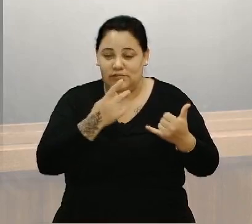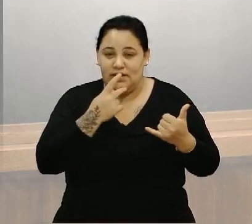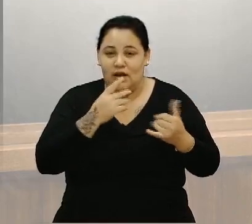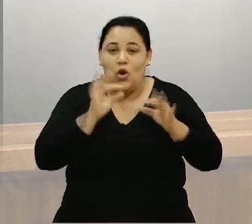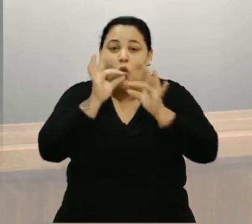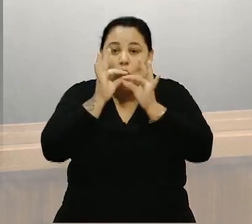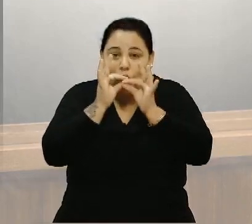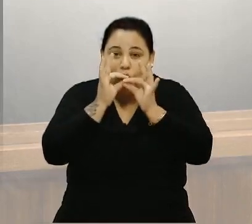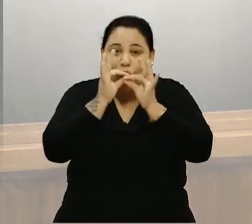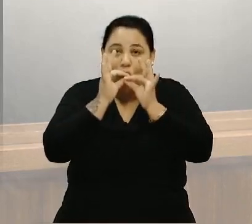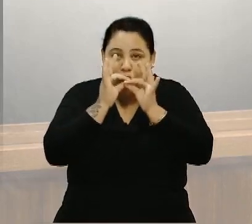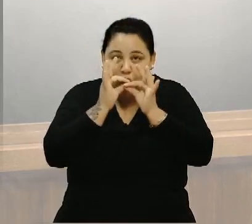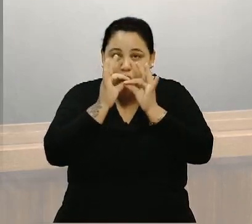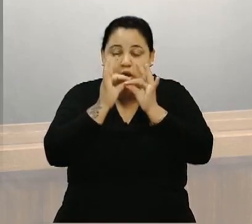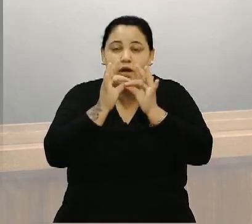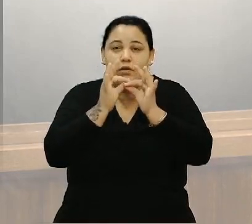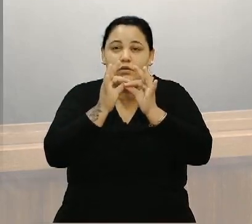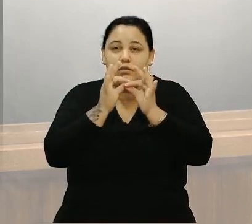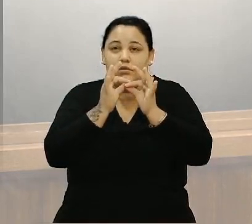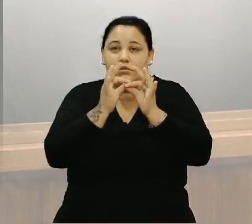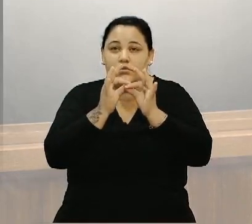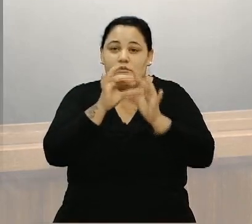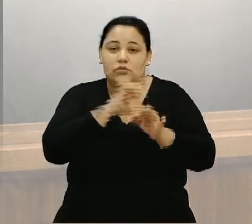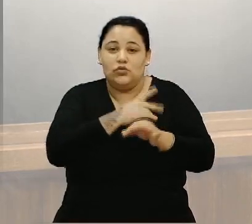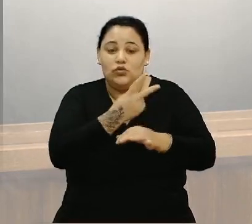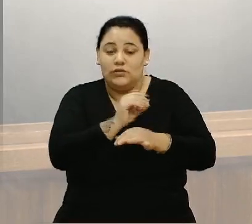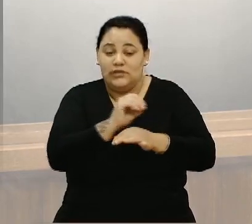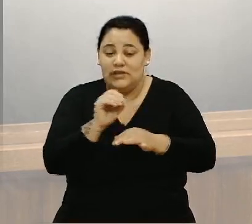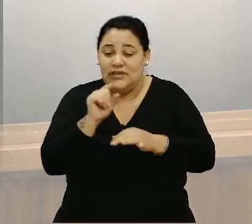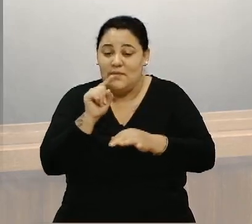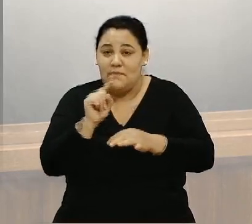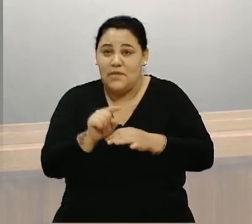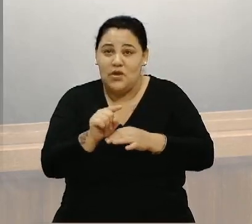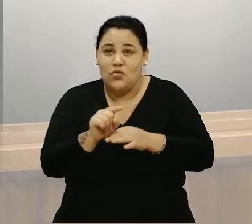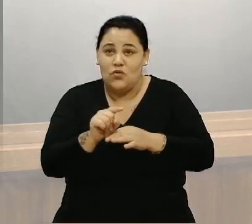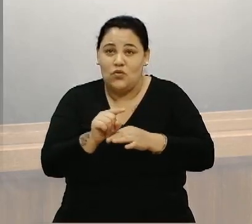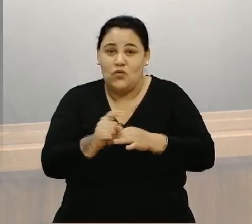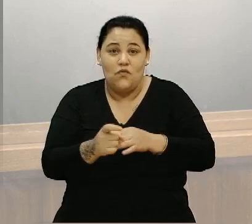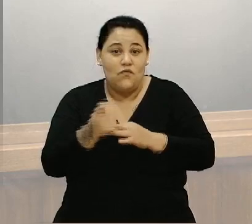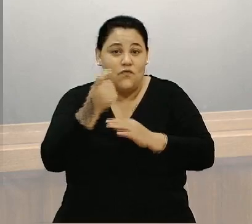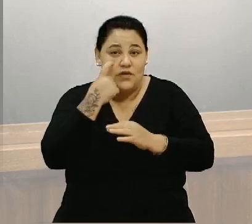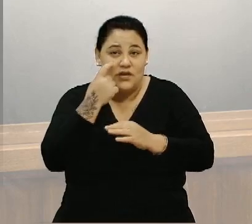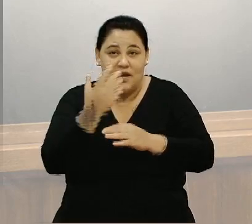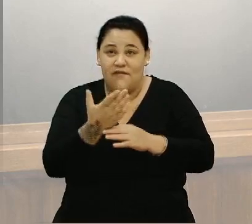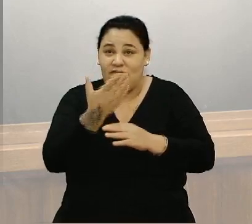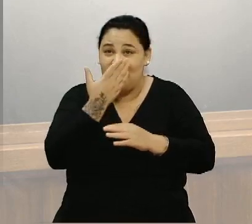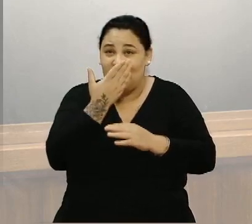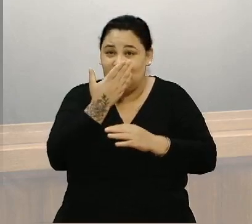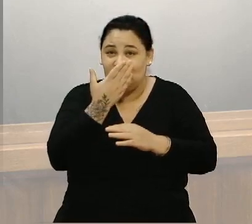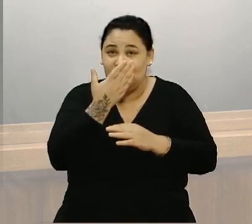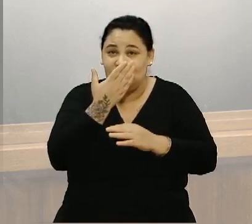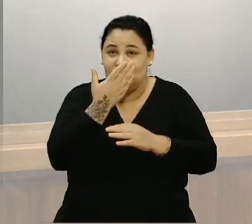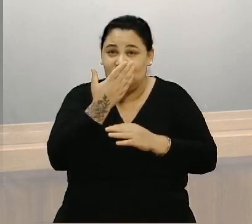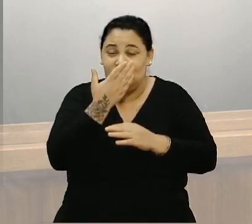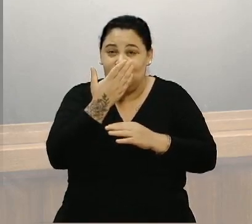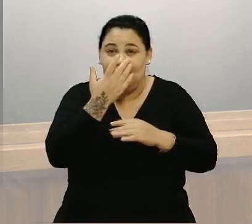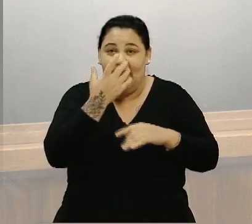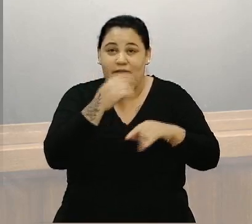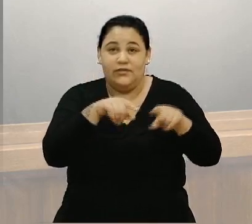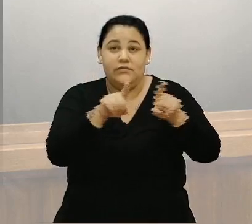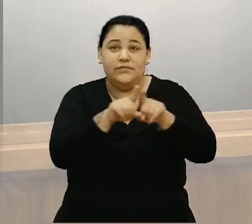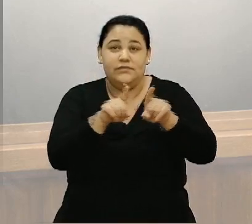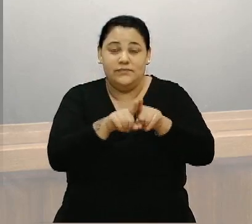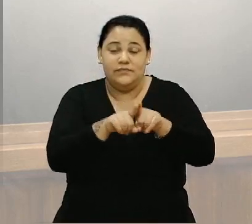cara andando de boia, 200 mil visualizações lá na frente da Visat, quando no mesmo dia eu tinha ido em uma